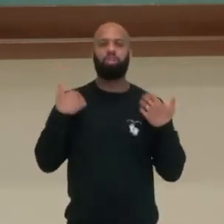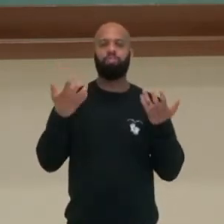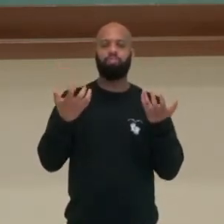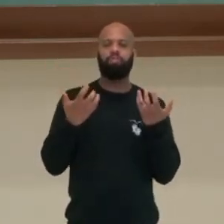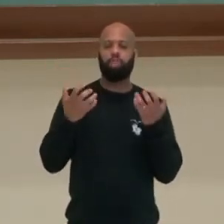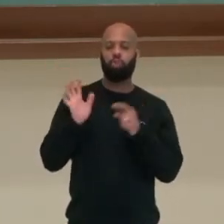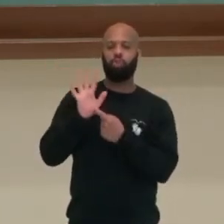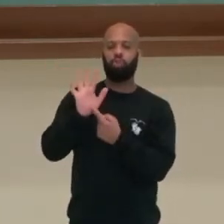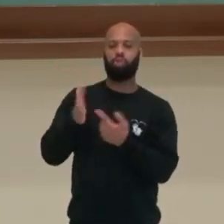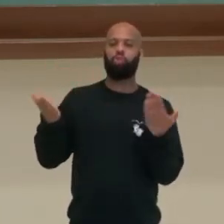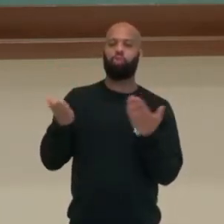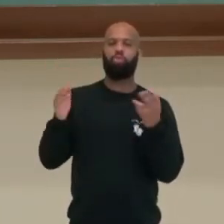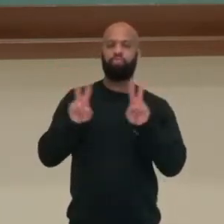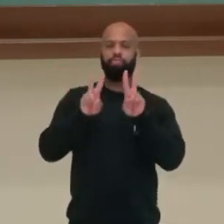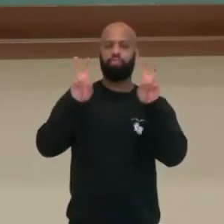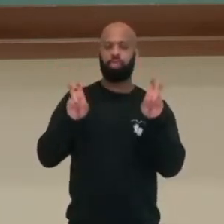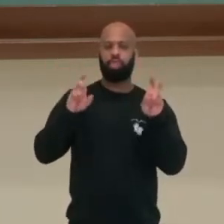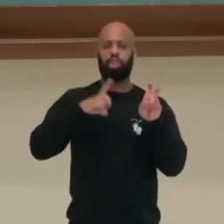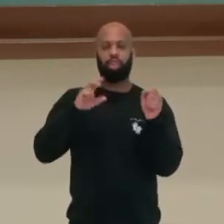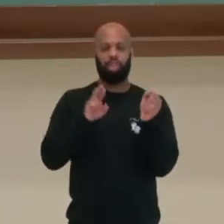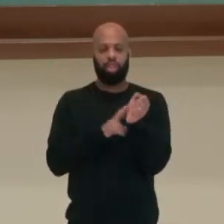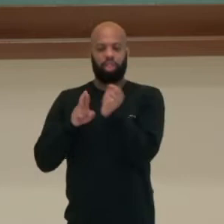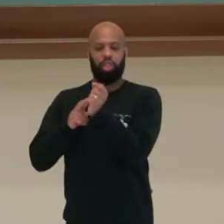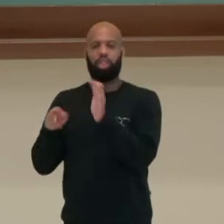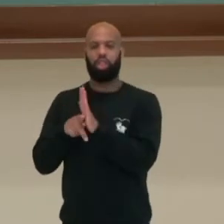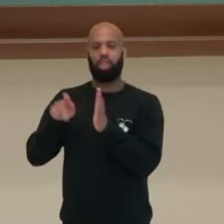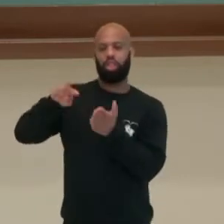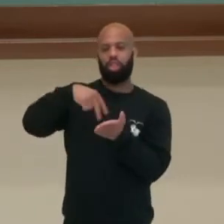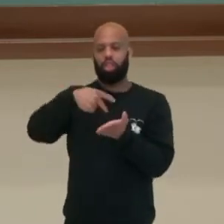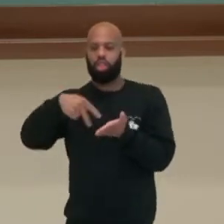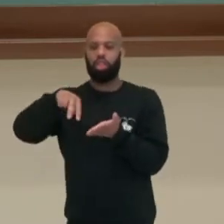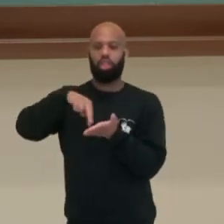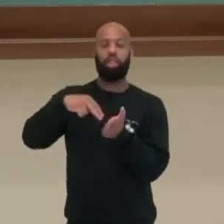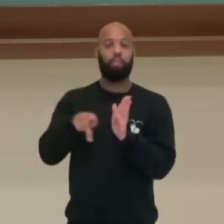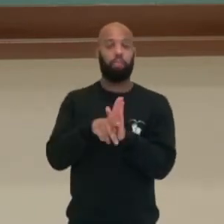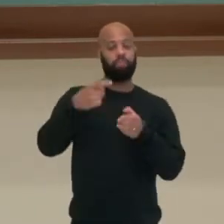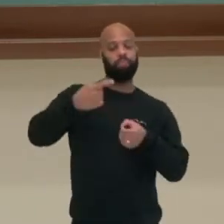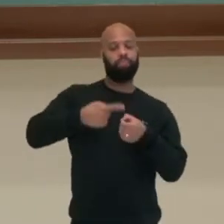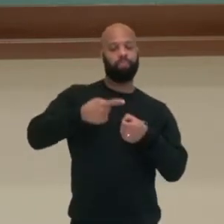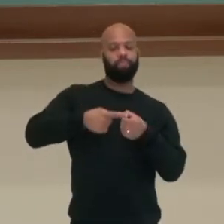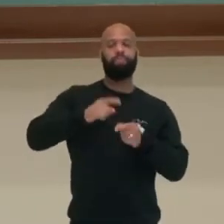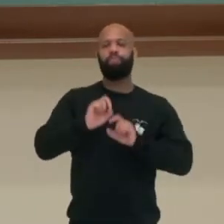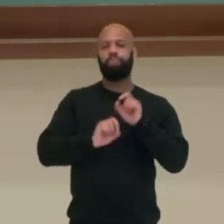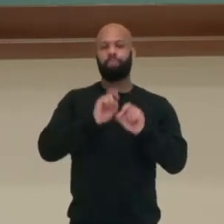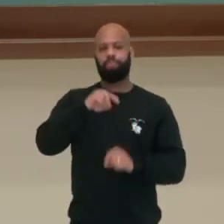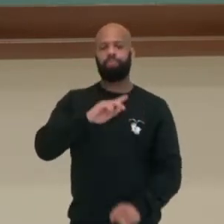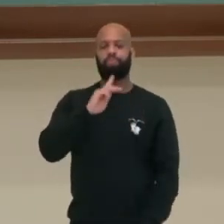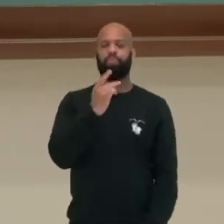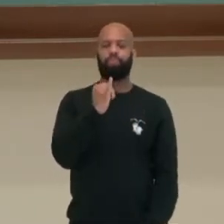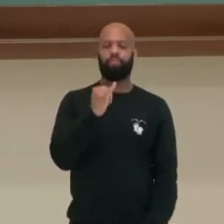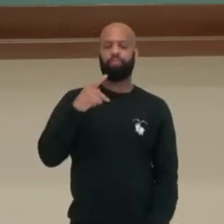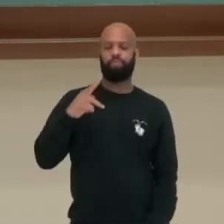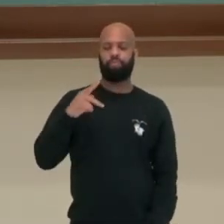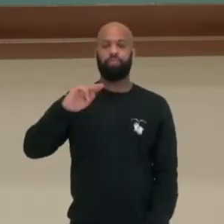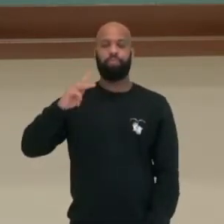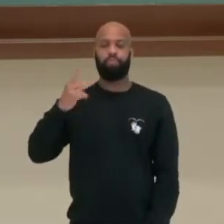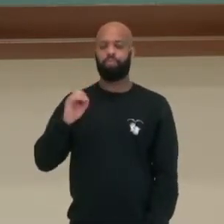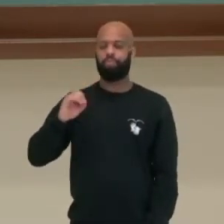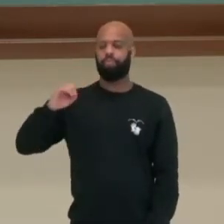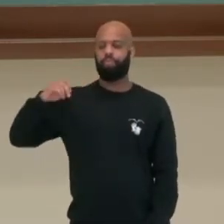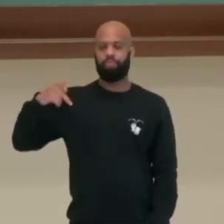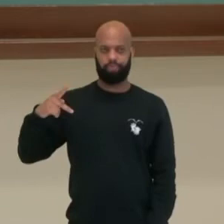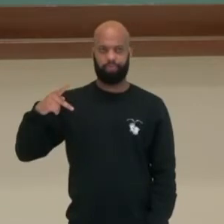sobre mais um ritmo das nossas danças urbanas, o hip hop. E